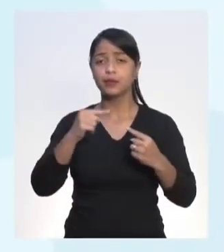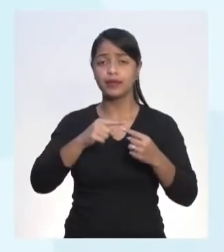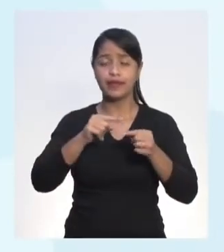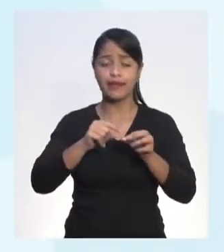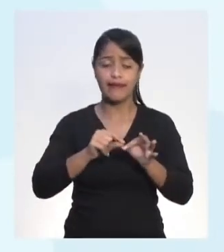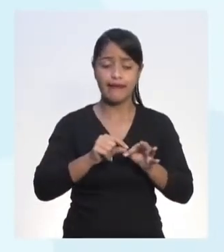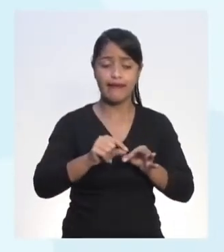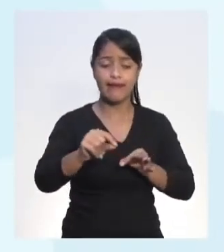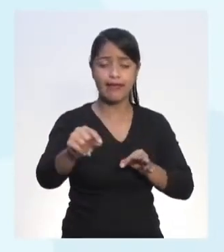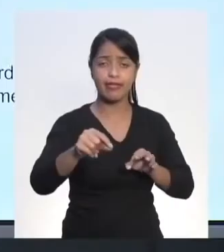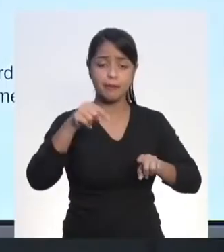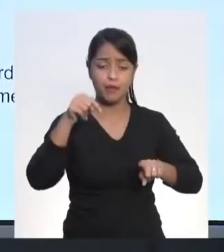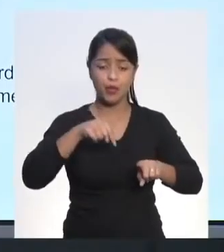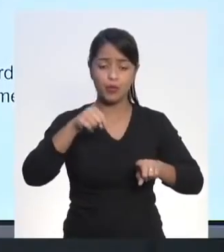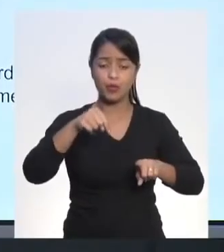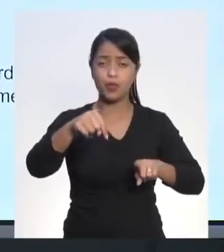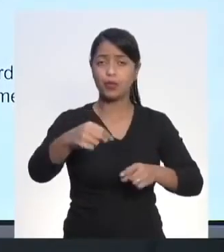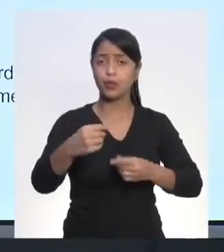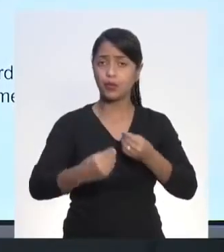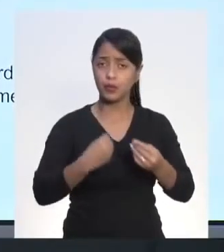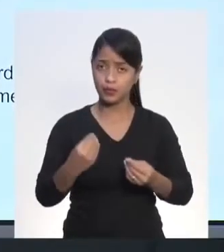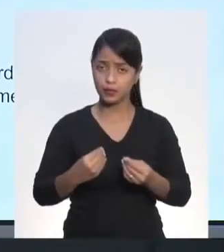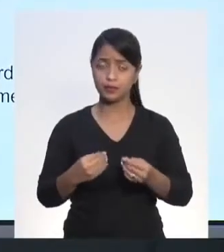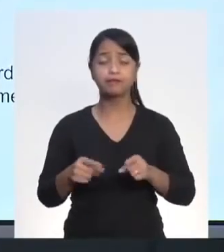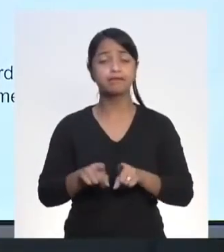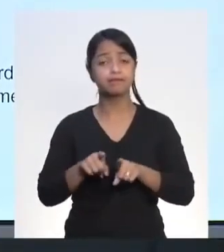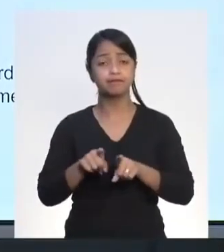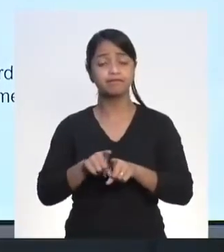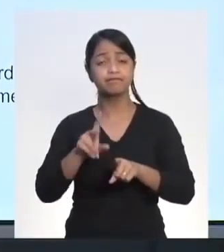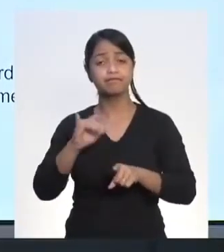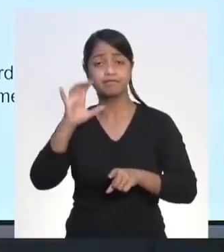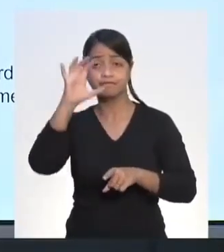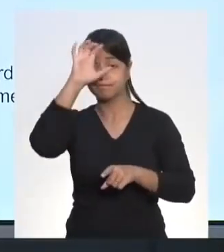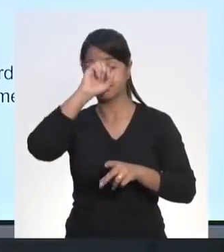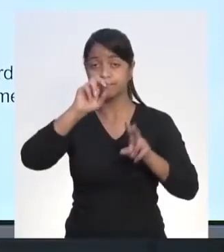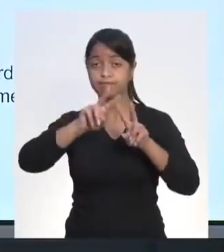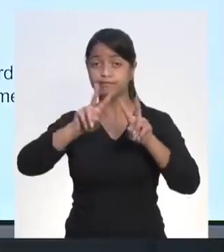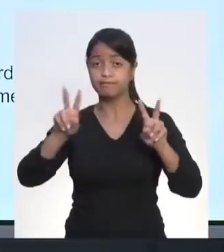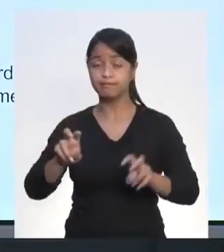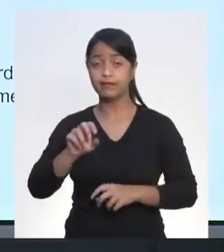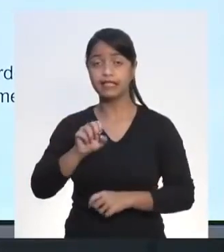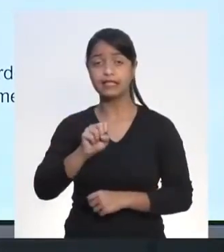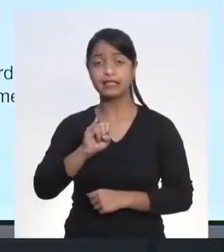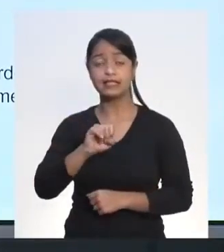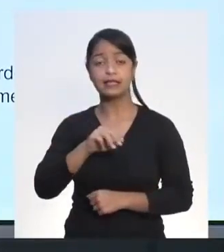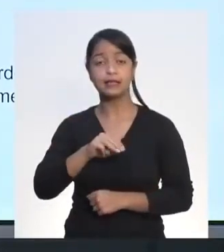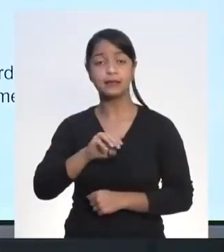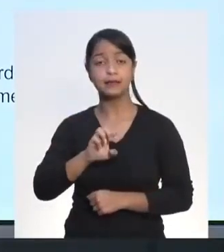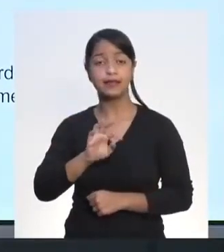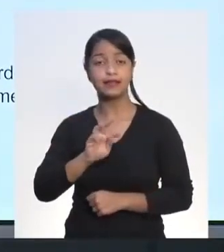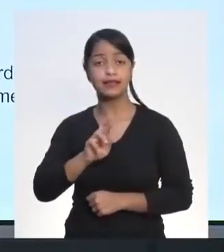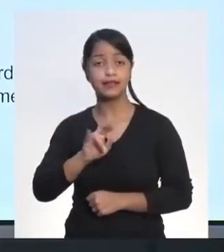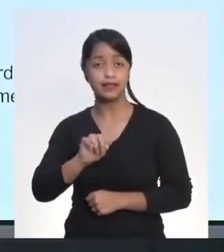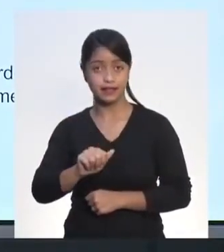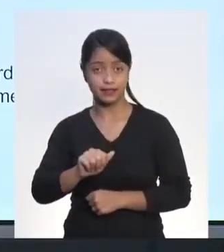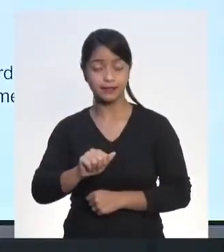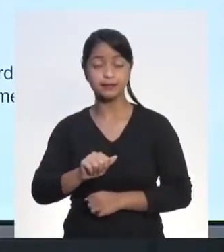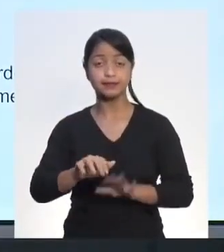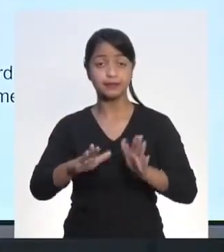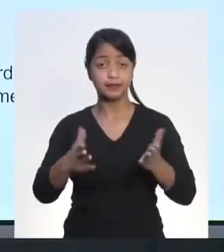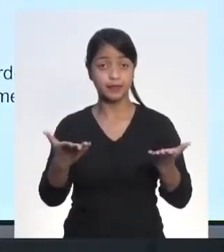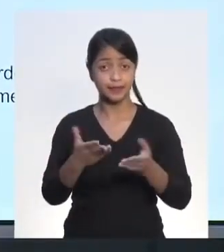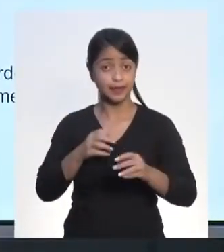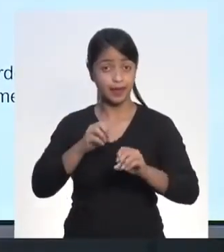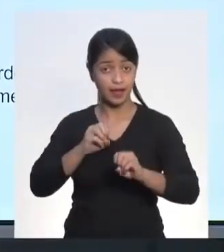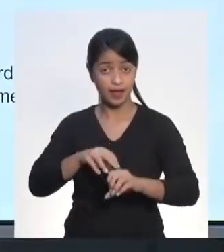numérica, e no caso essas operações também de simétrico ou não, que nós vimos anteriormente. Então, para a aula de hoje, nós vamos